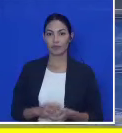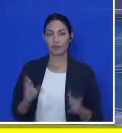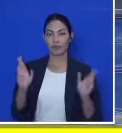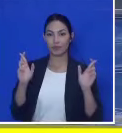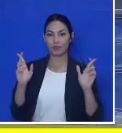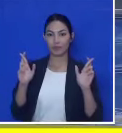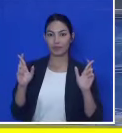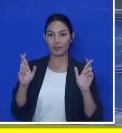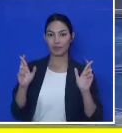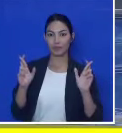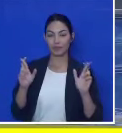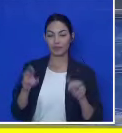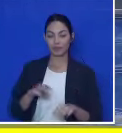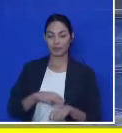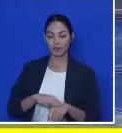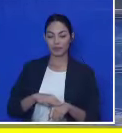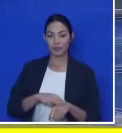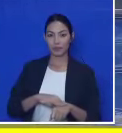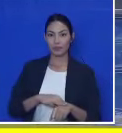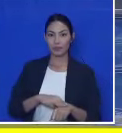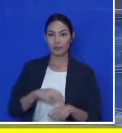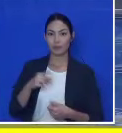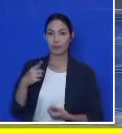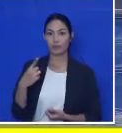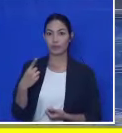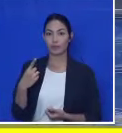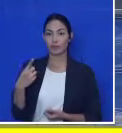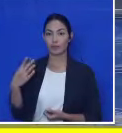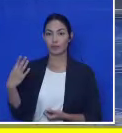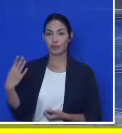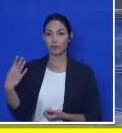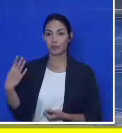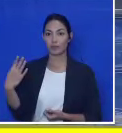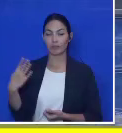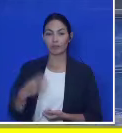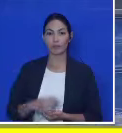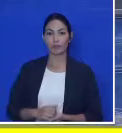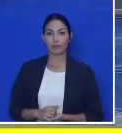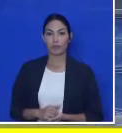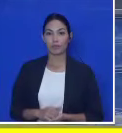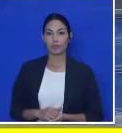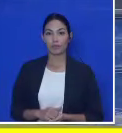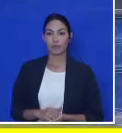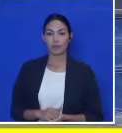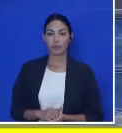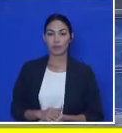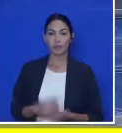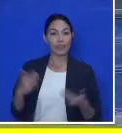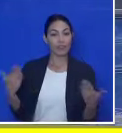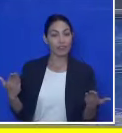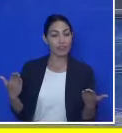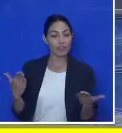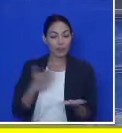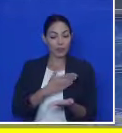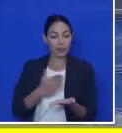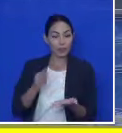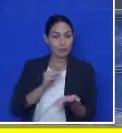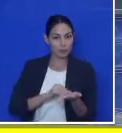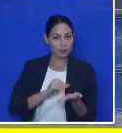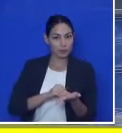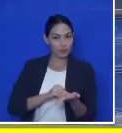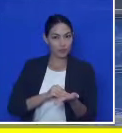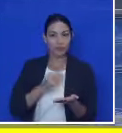Estamos na torcida. Bola marrom número 14. Marrom 14. E aí, começou